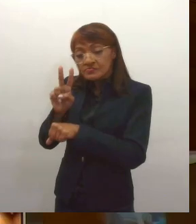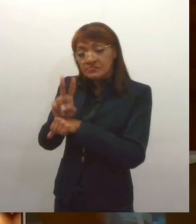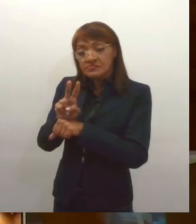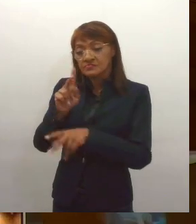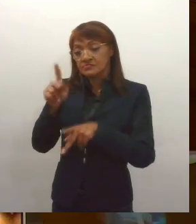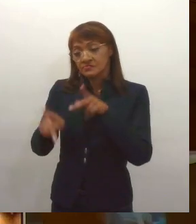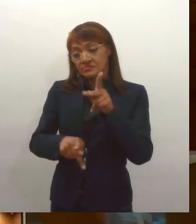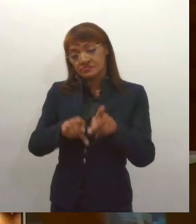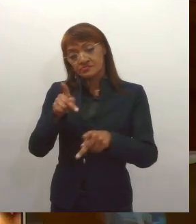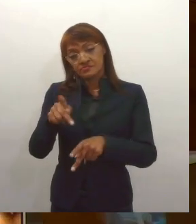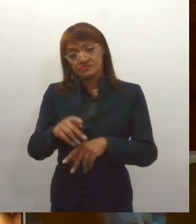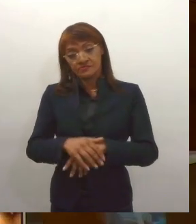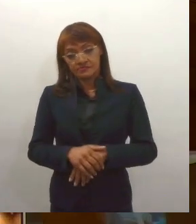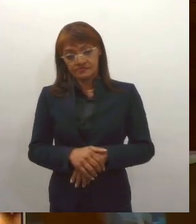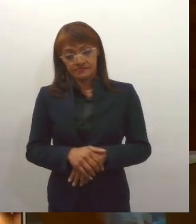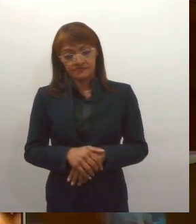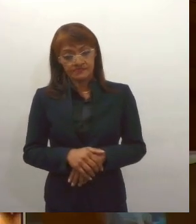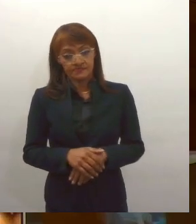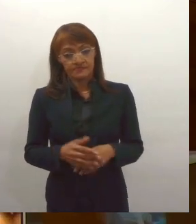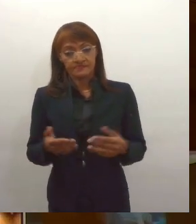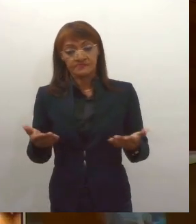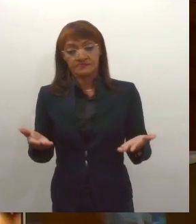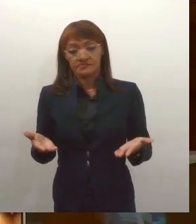o a atribuição